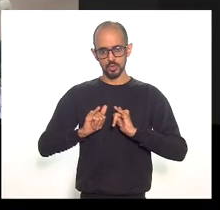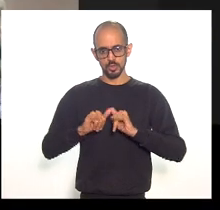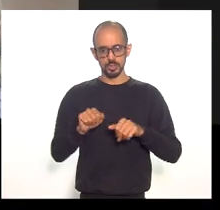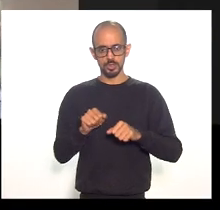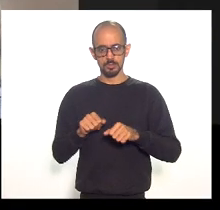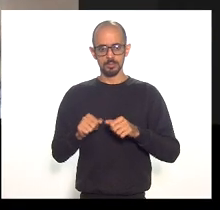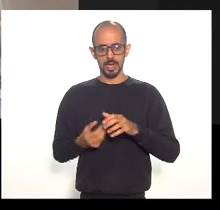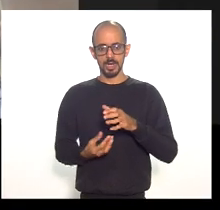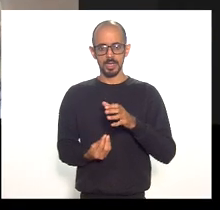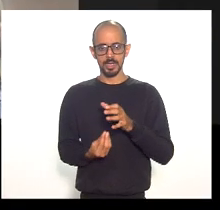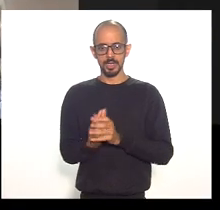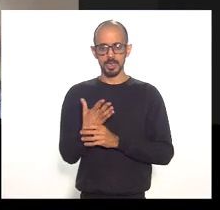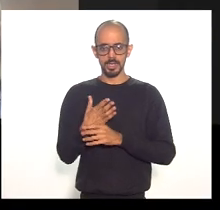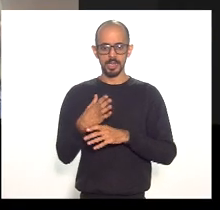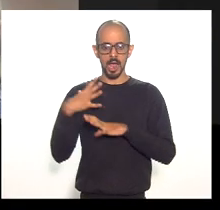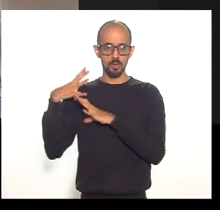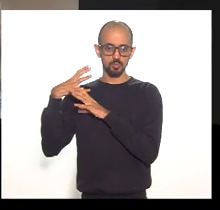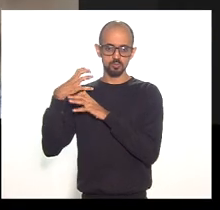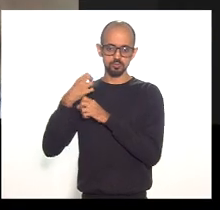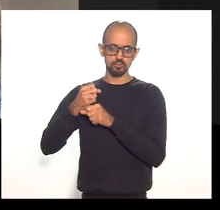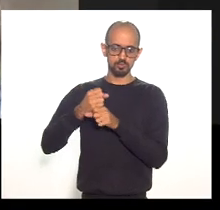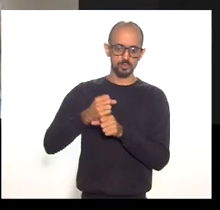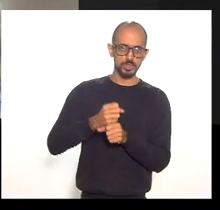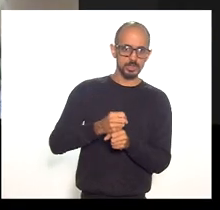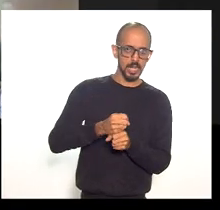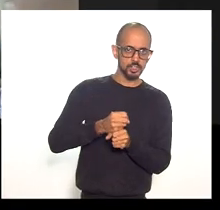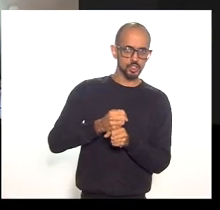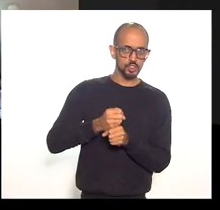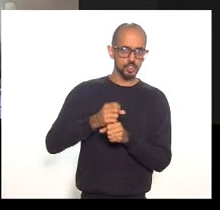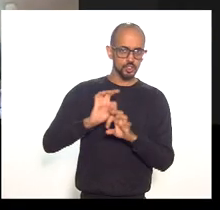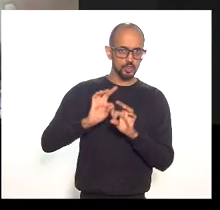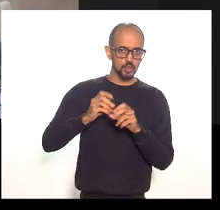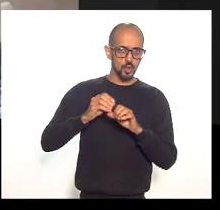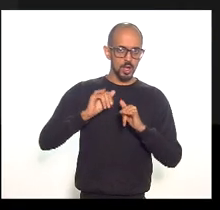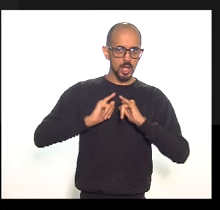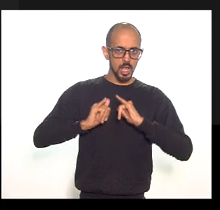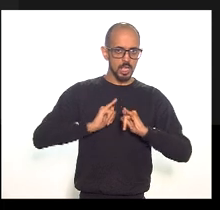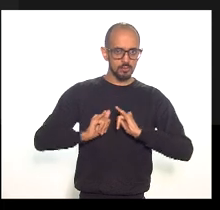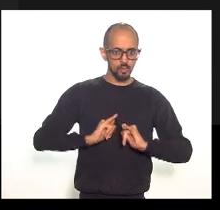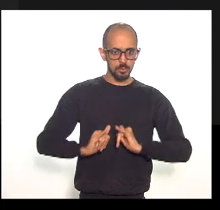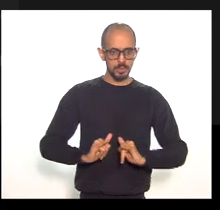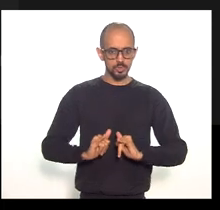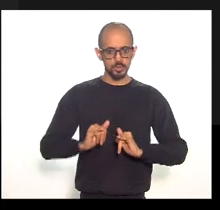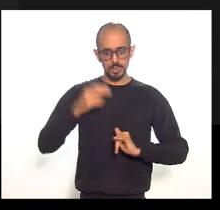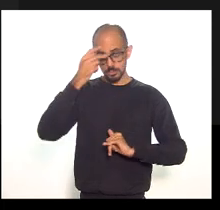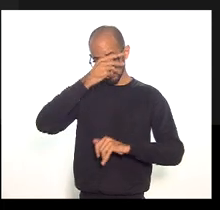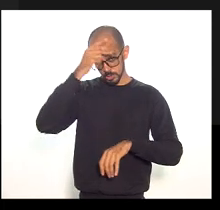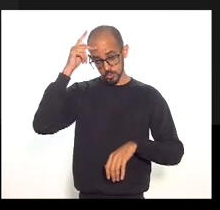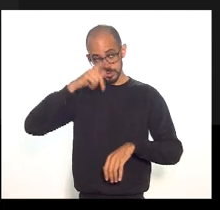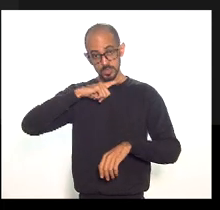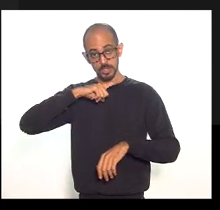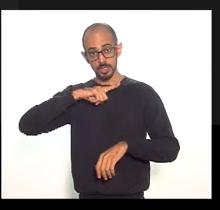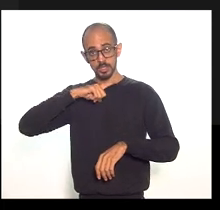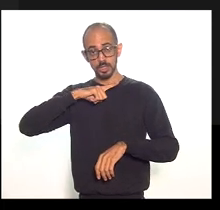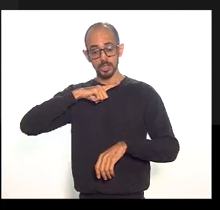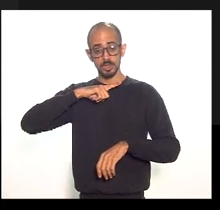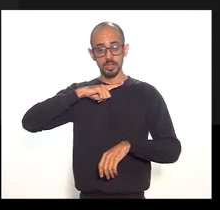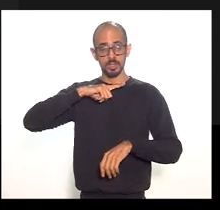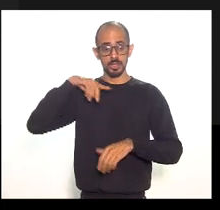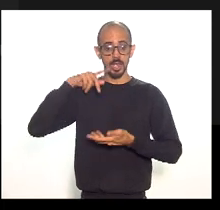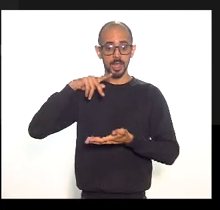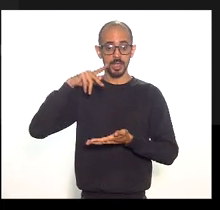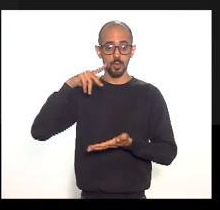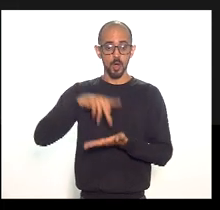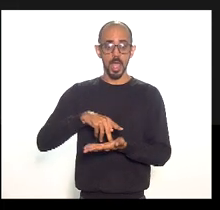uma estatística efetiva dos dados, né, das pessoas que estejam em situação